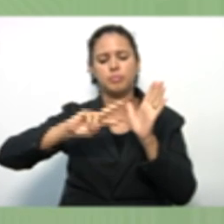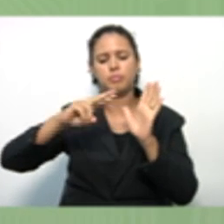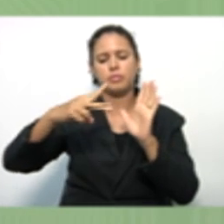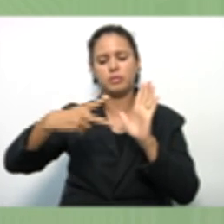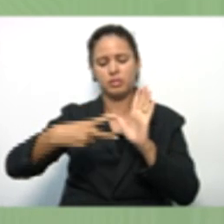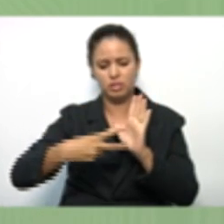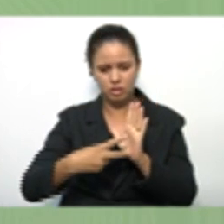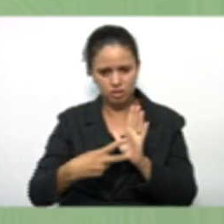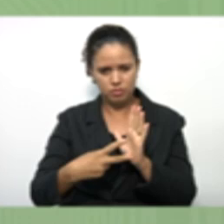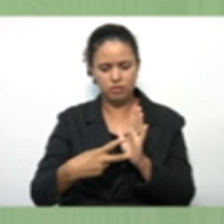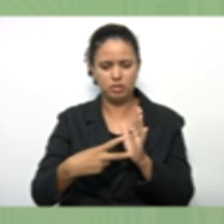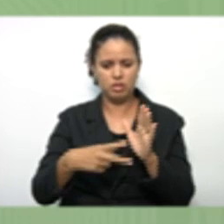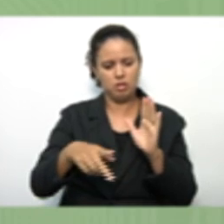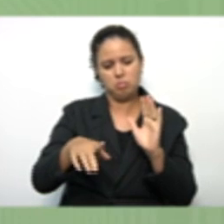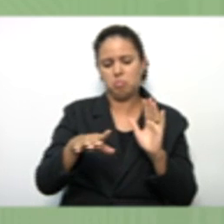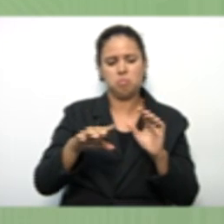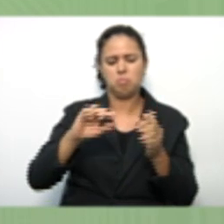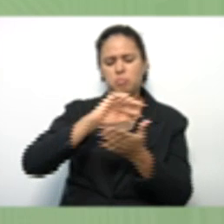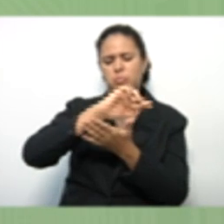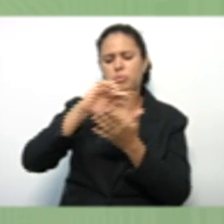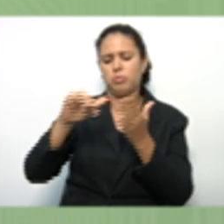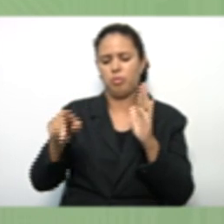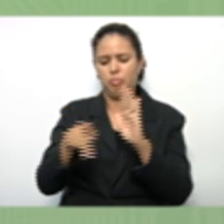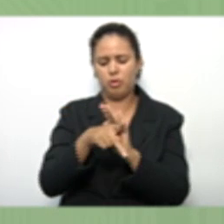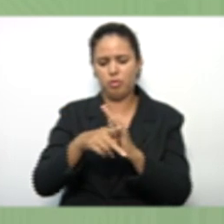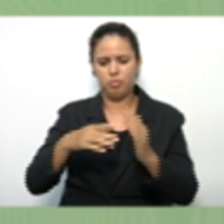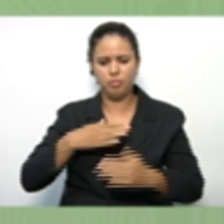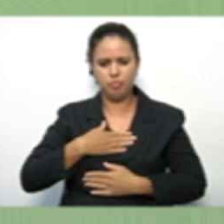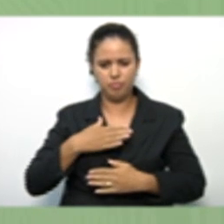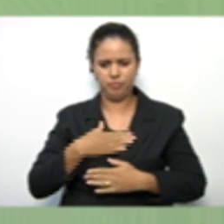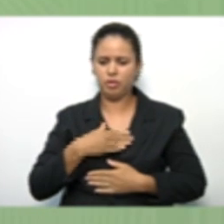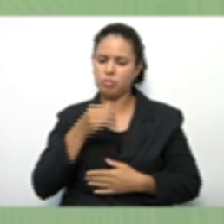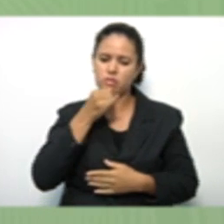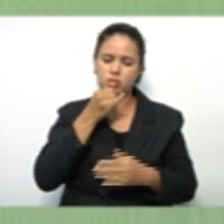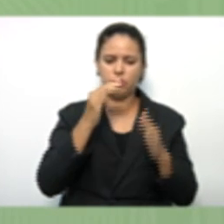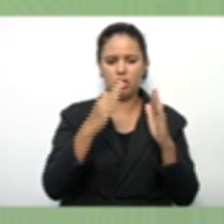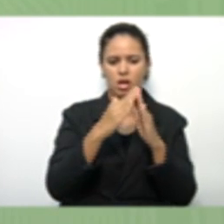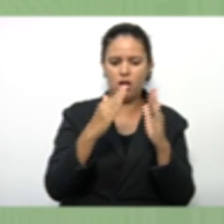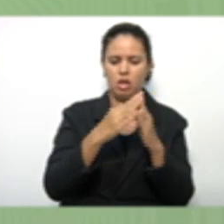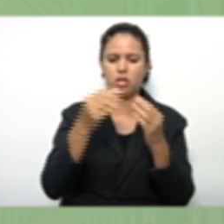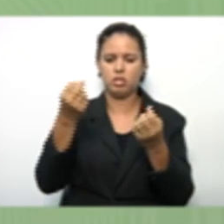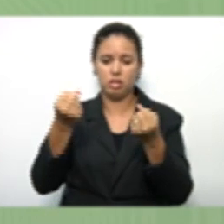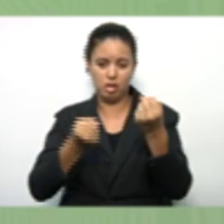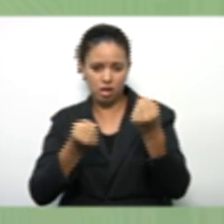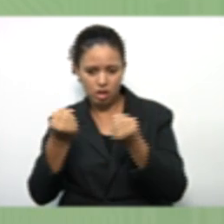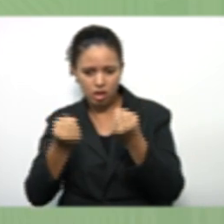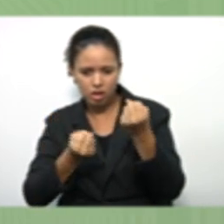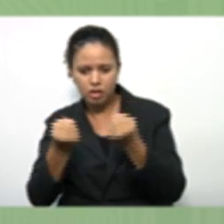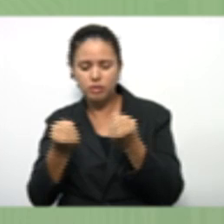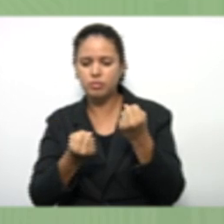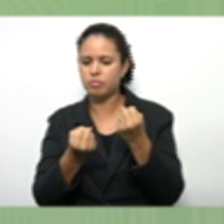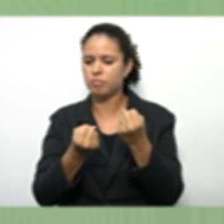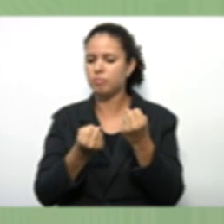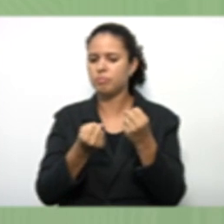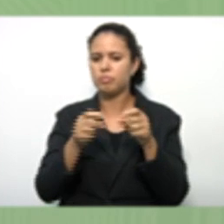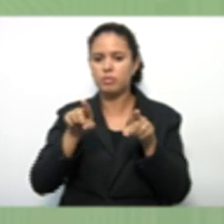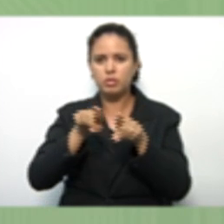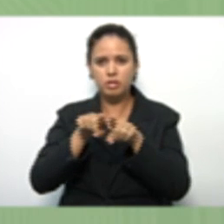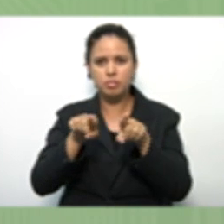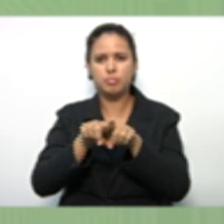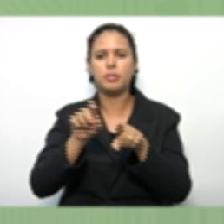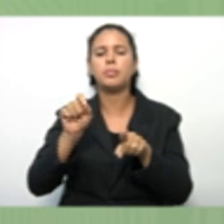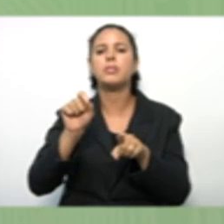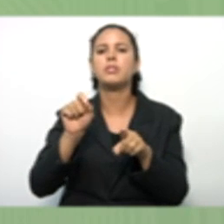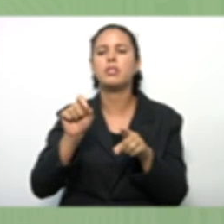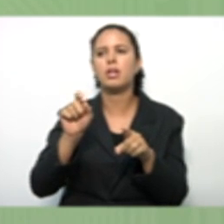casa, tem um belo carro. Receba, professora, receba. Que ótimo, mas ninguém lembra das dívidas do professor Aloir, só